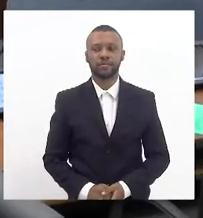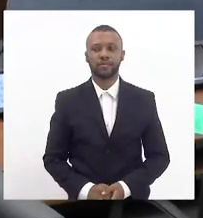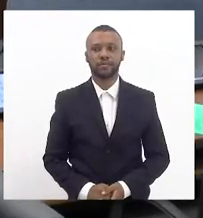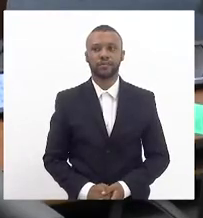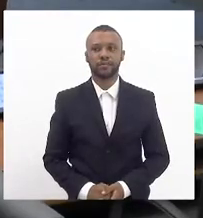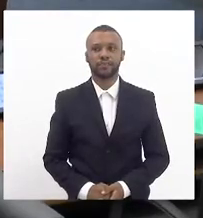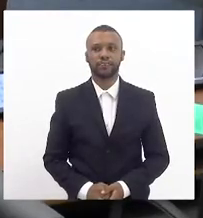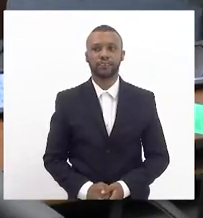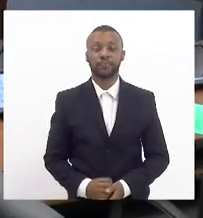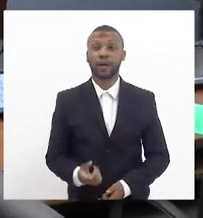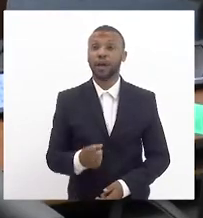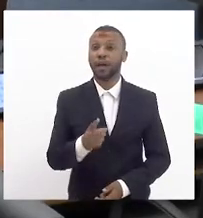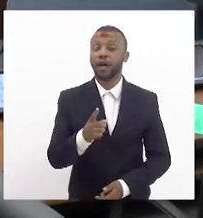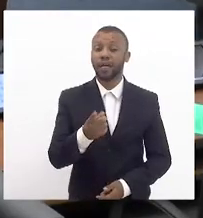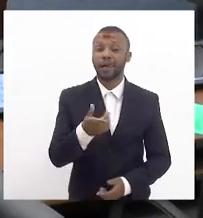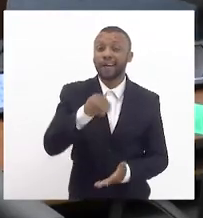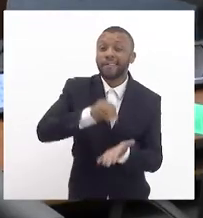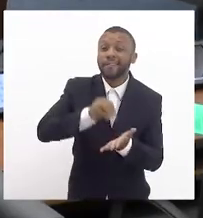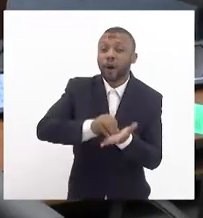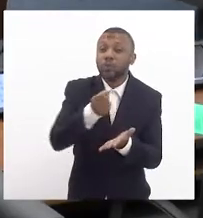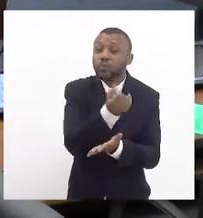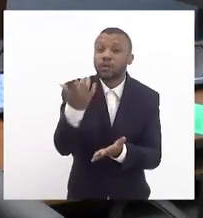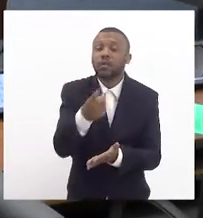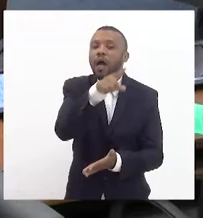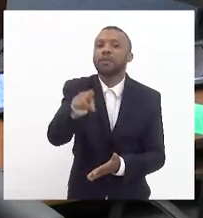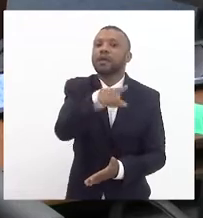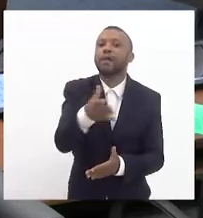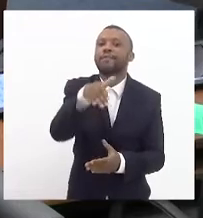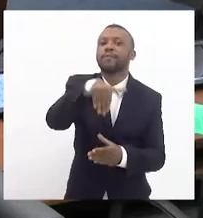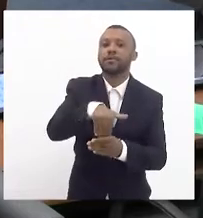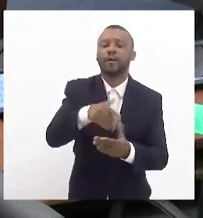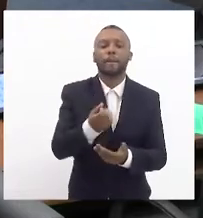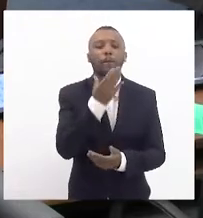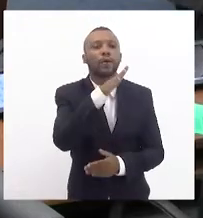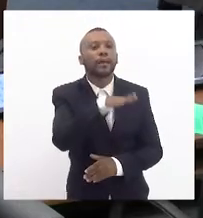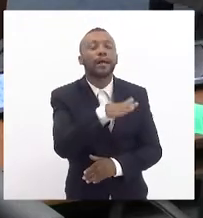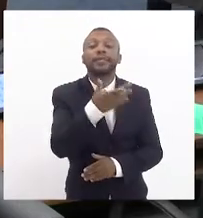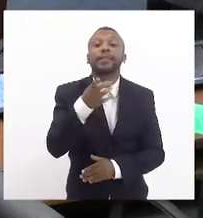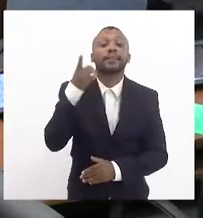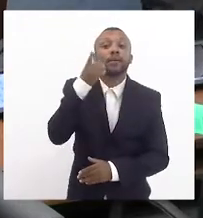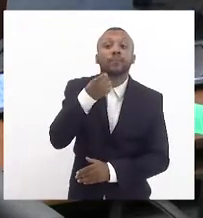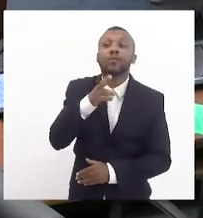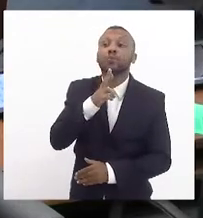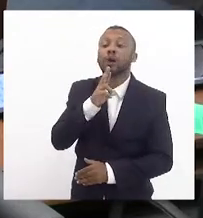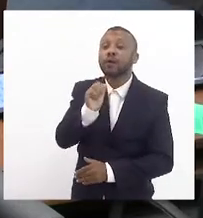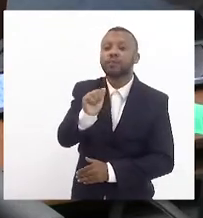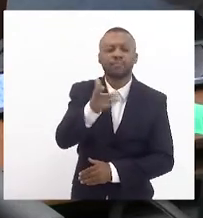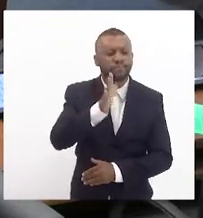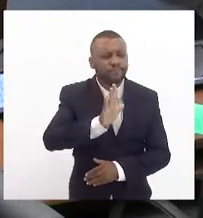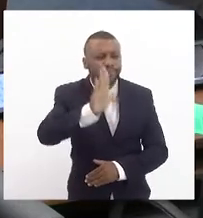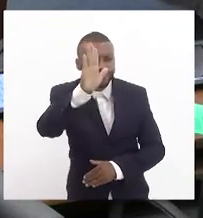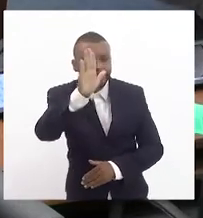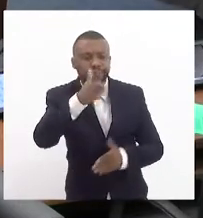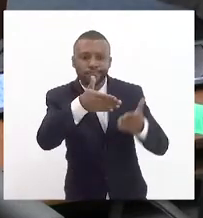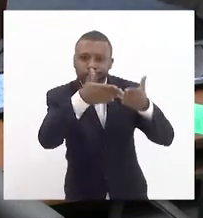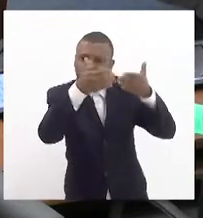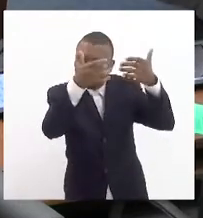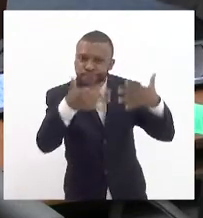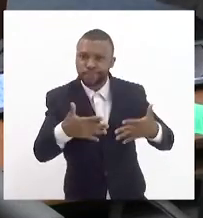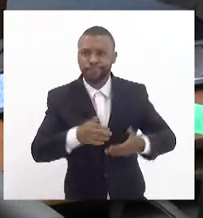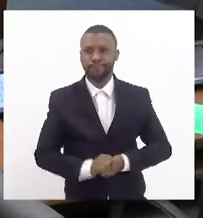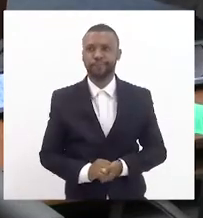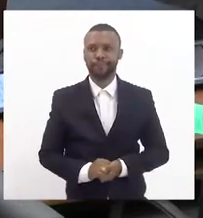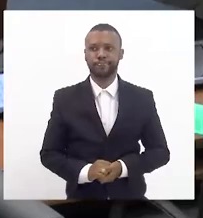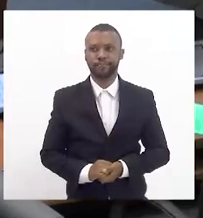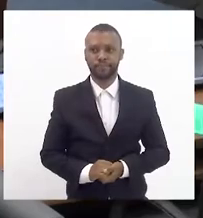Adiada a votação, falta de quórum. Senhor presidente, boa tarde. Deputado Rodrigo Amorim. Questão de ordem, presidente. No caso,